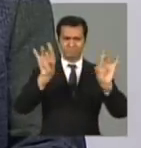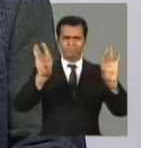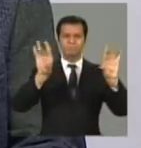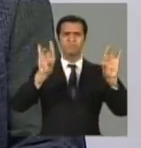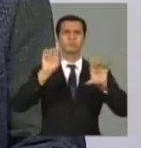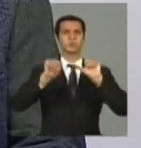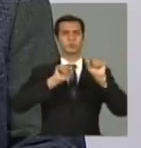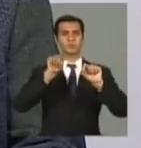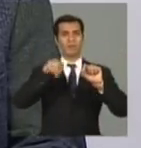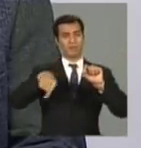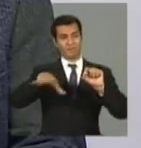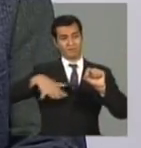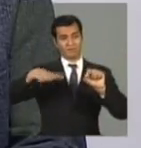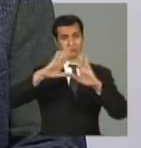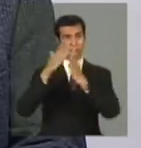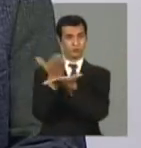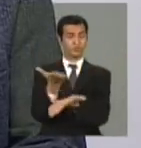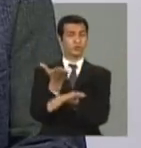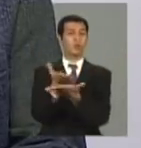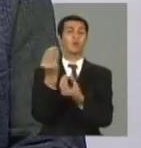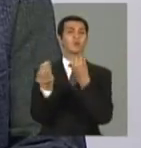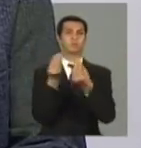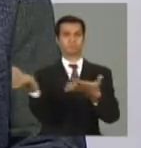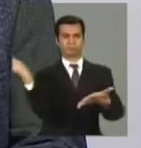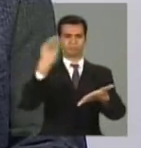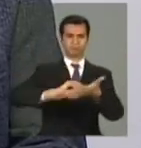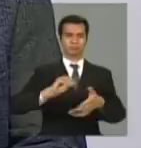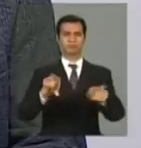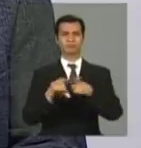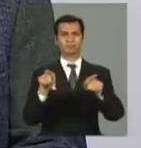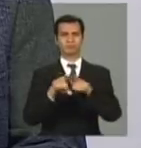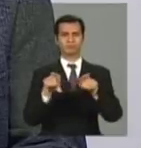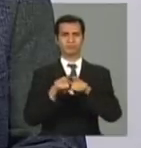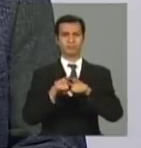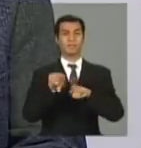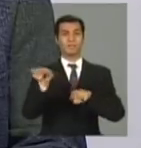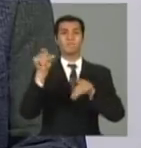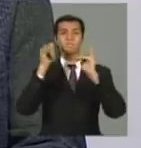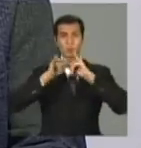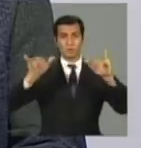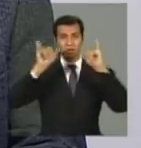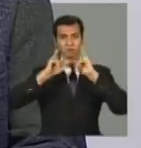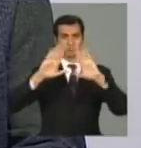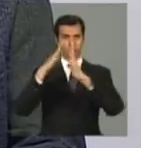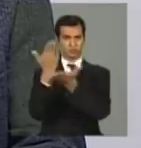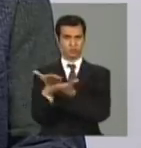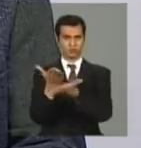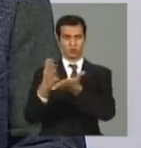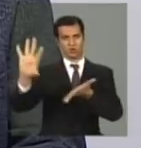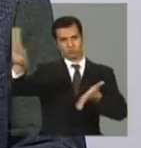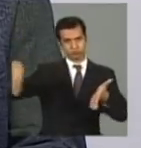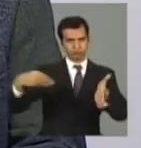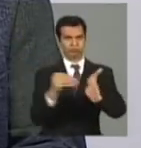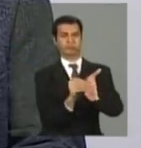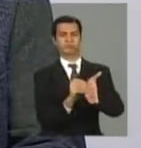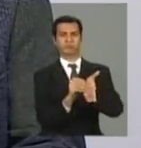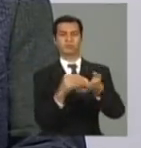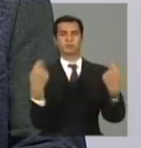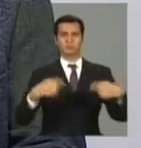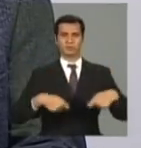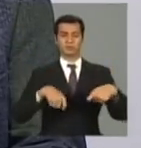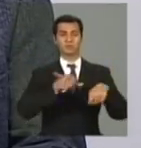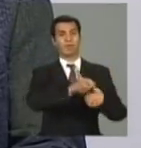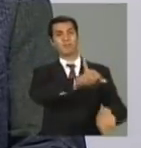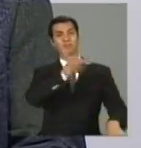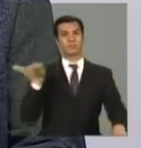questão da escola, né, e essa informação da escola deve ser enviada para o